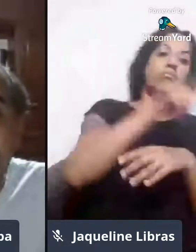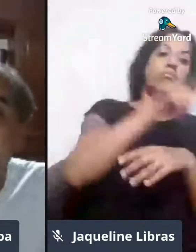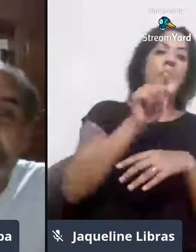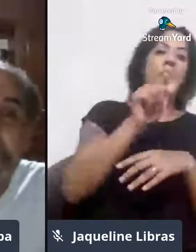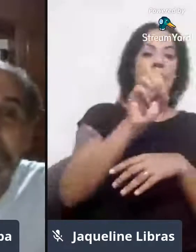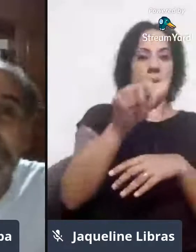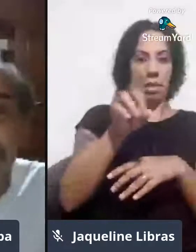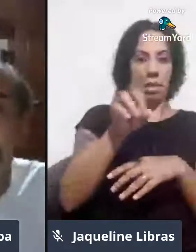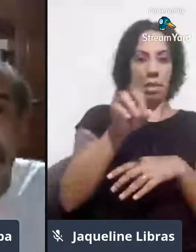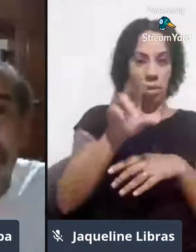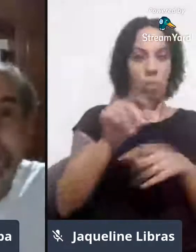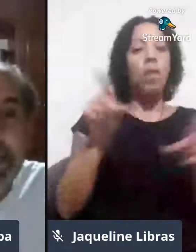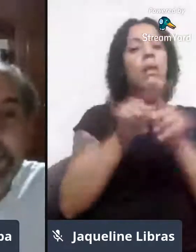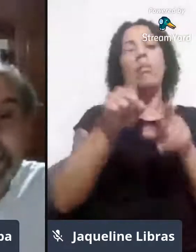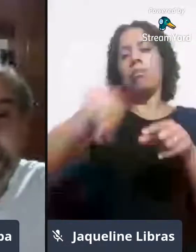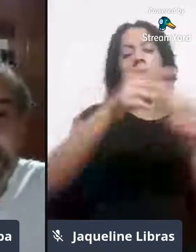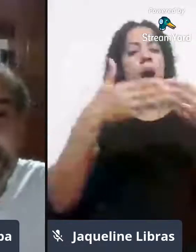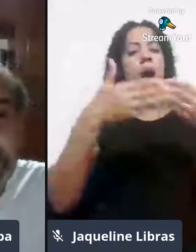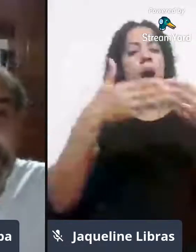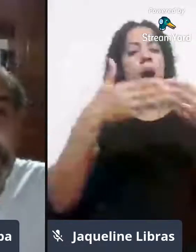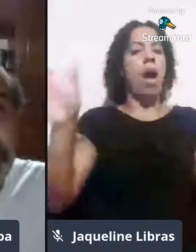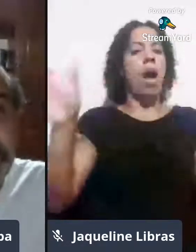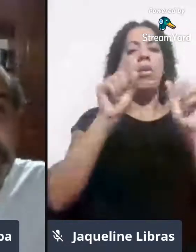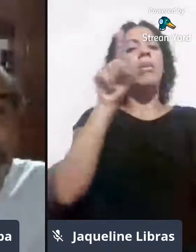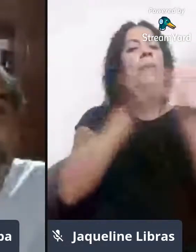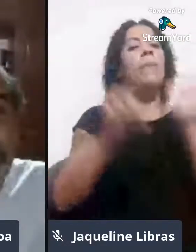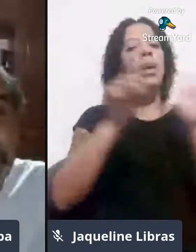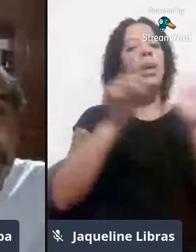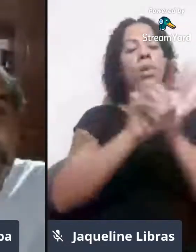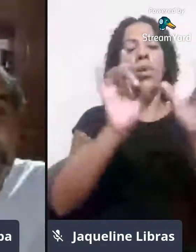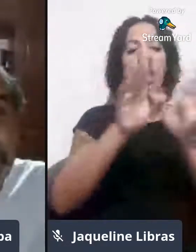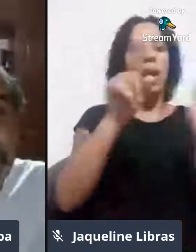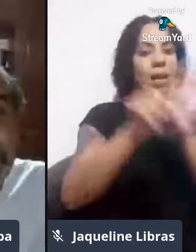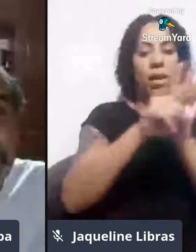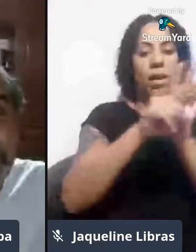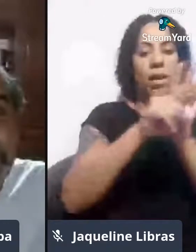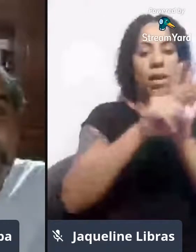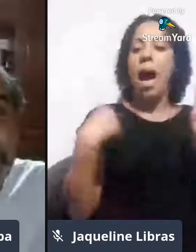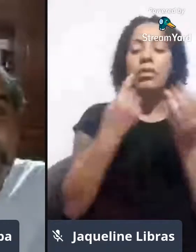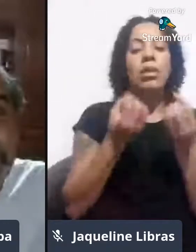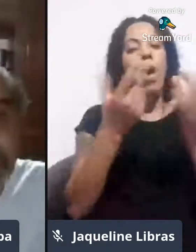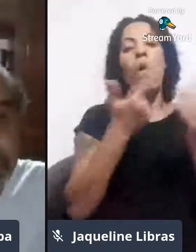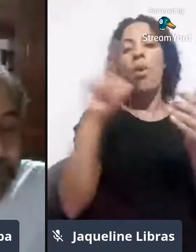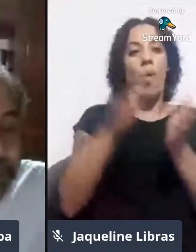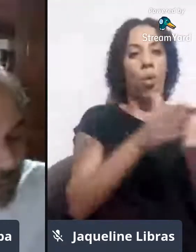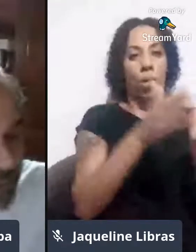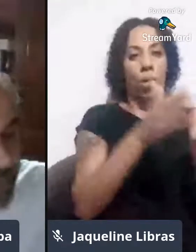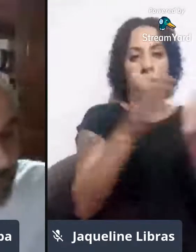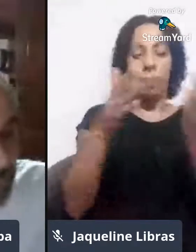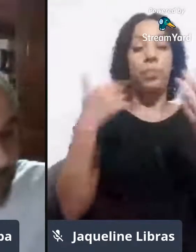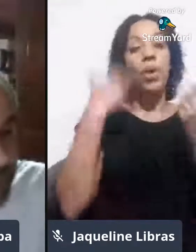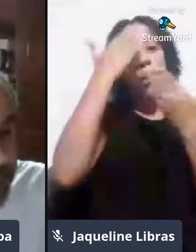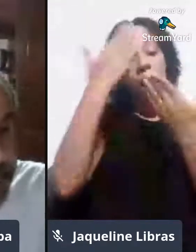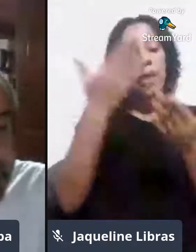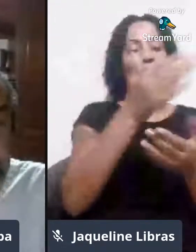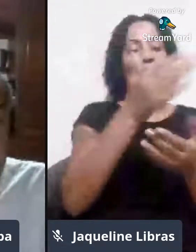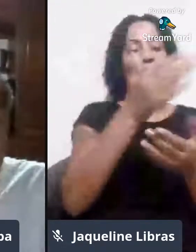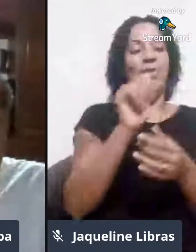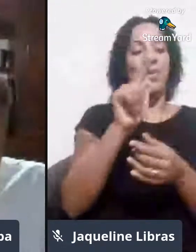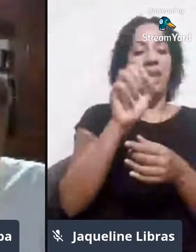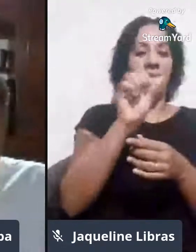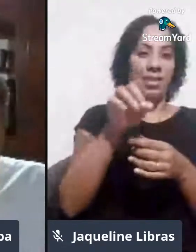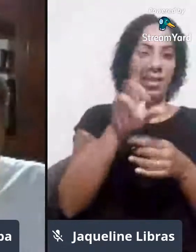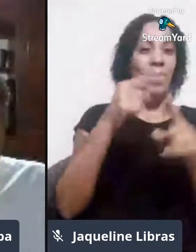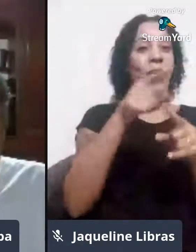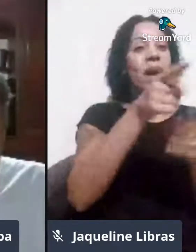para porem perguntas, para vocês levarem o Alessandro e eu para outros caminhos. Mais uma vez, eu agradeço ao Alessandro por aceitar